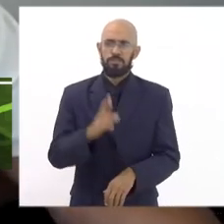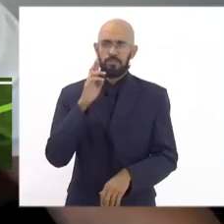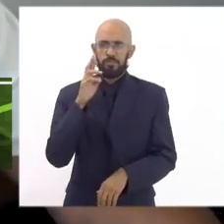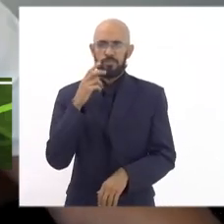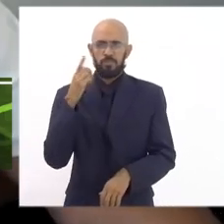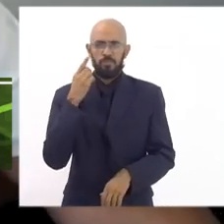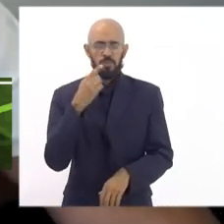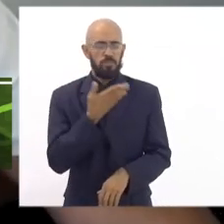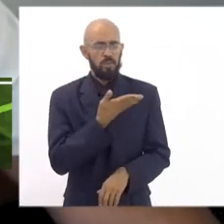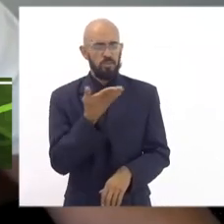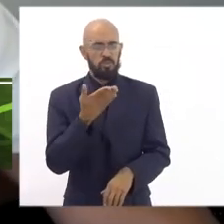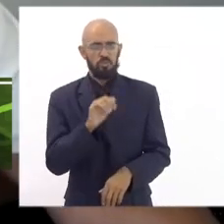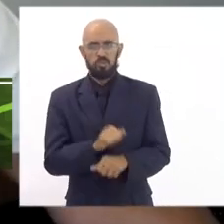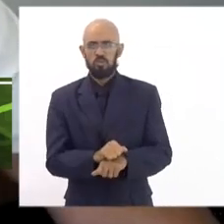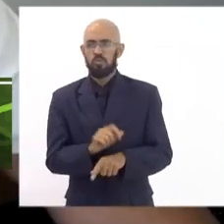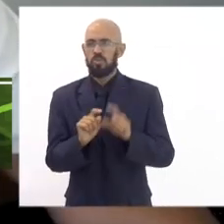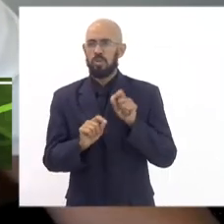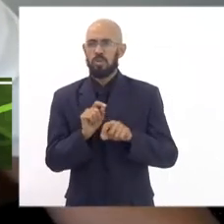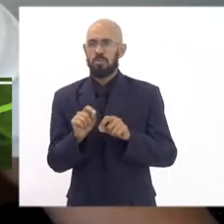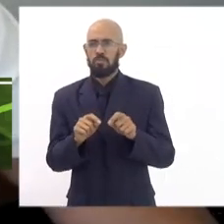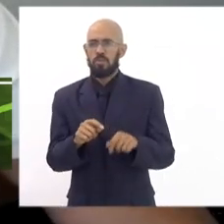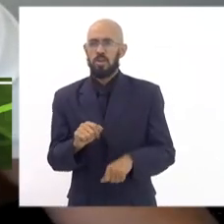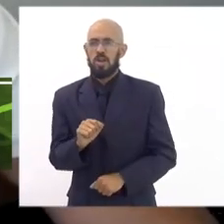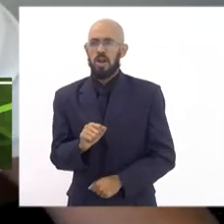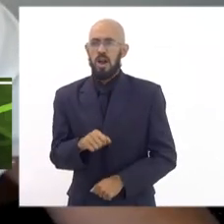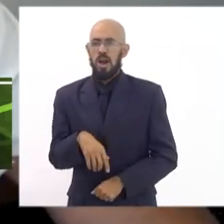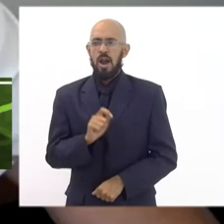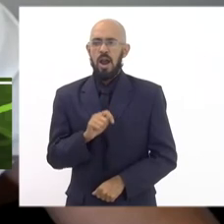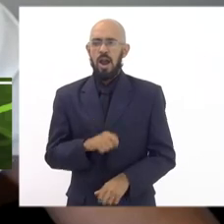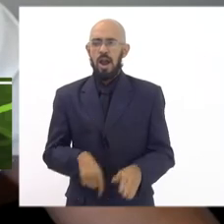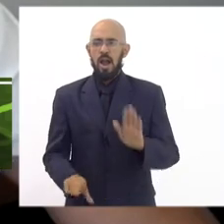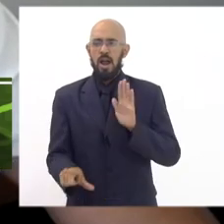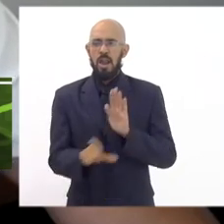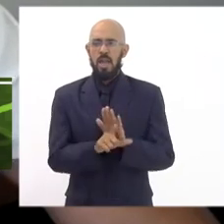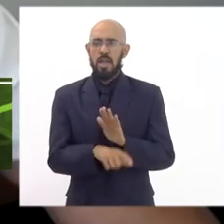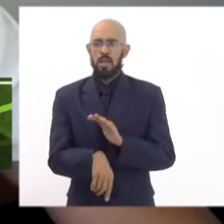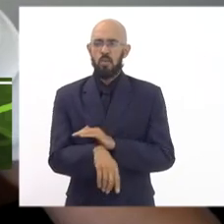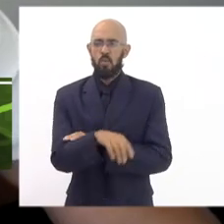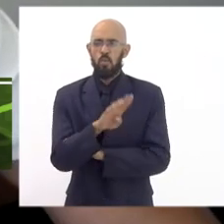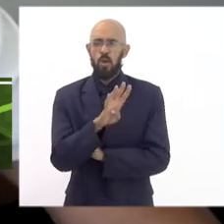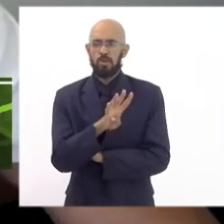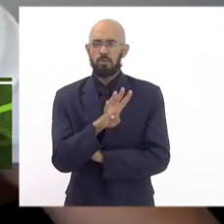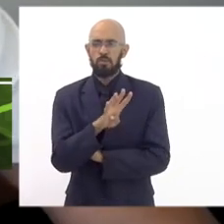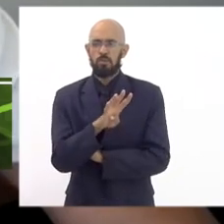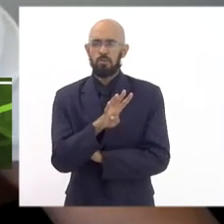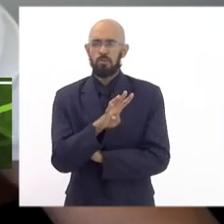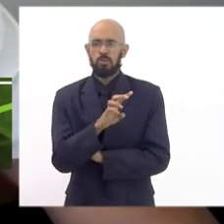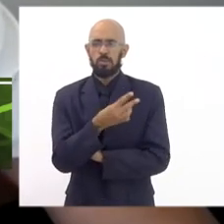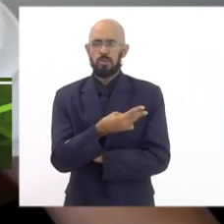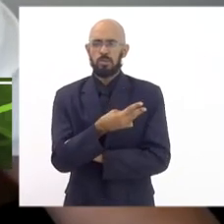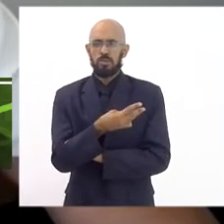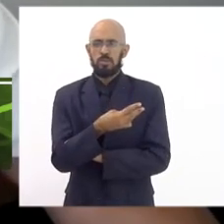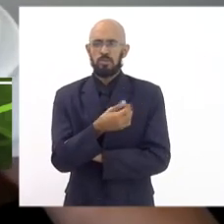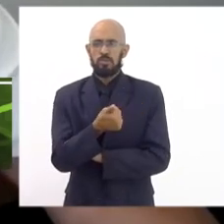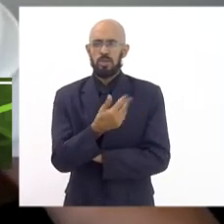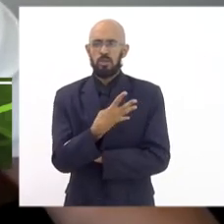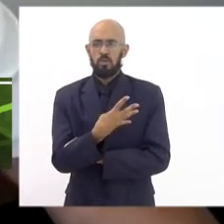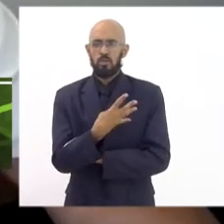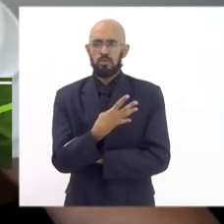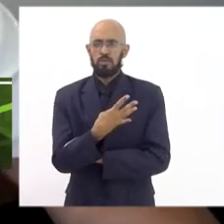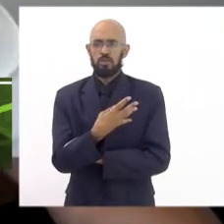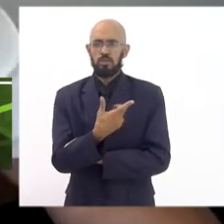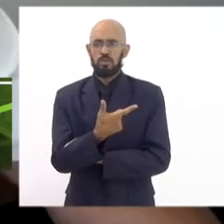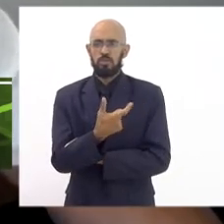deputados, que é a seguinte: a lei 4.314 de 2004, ela